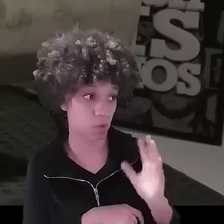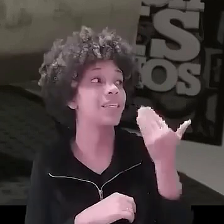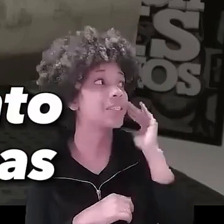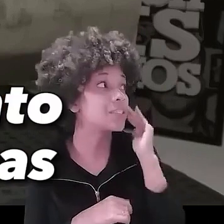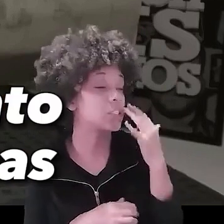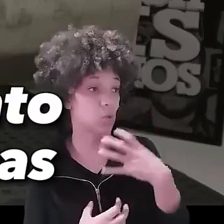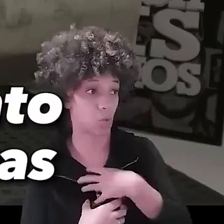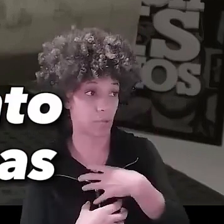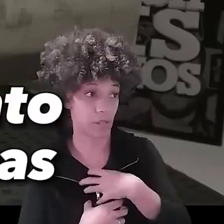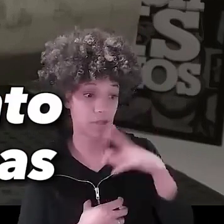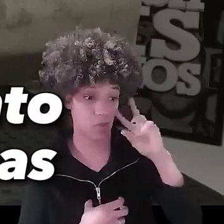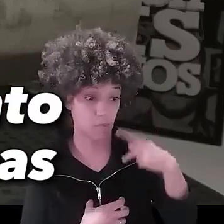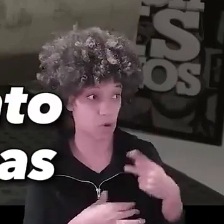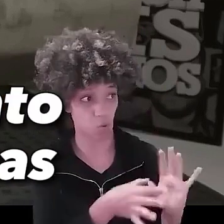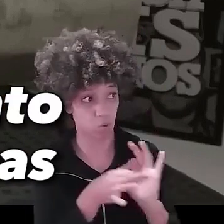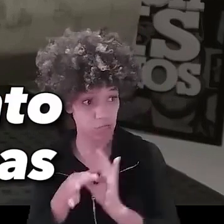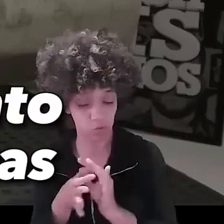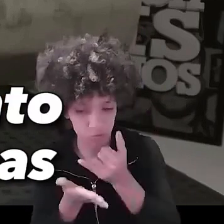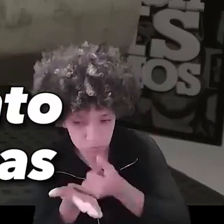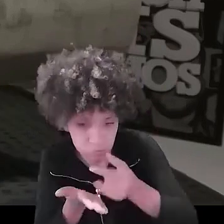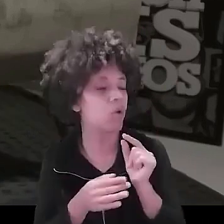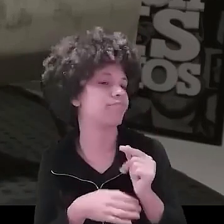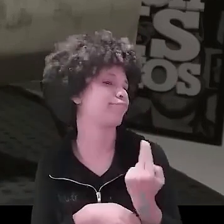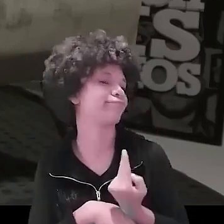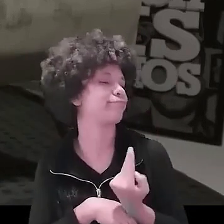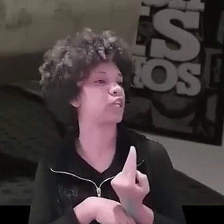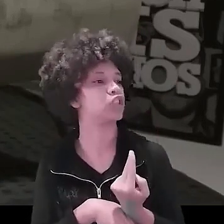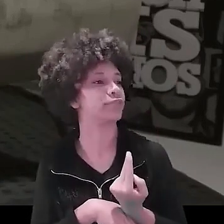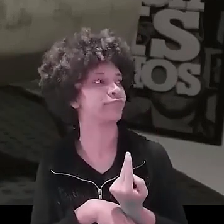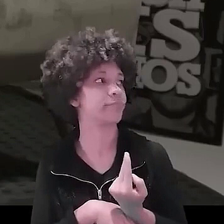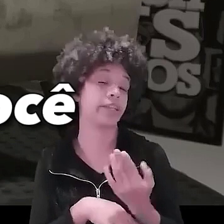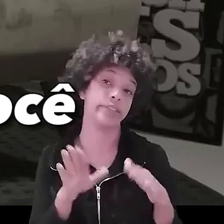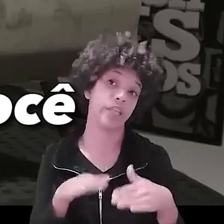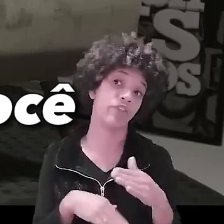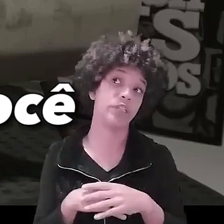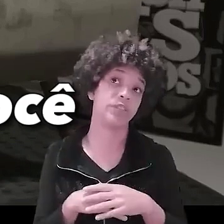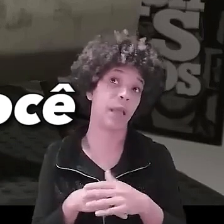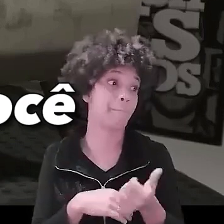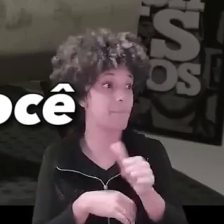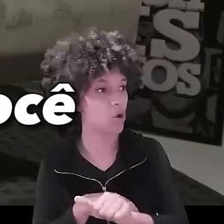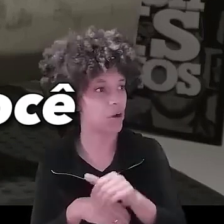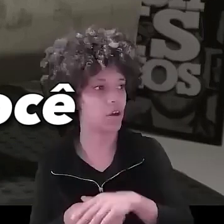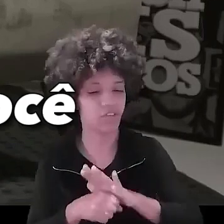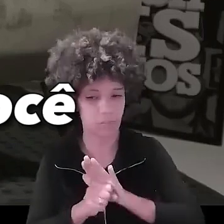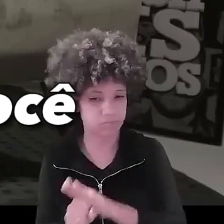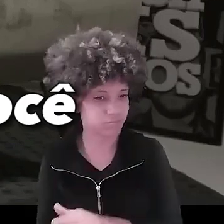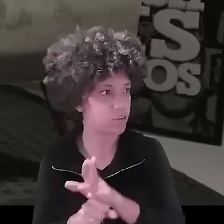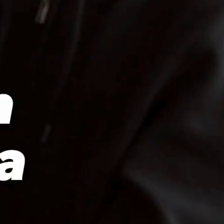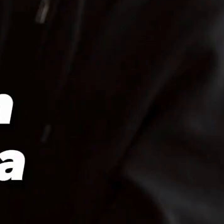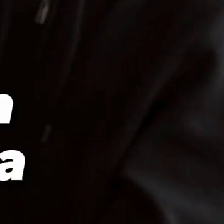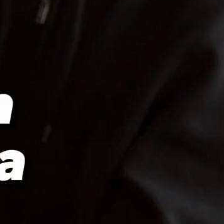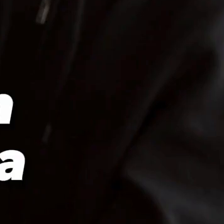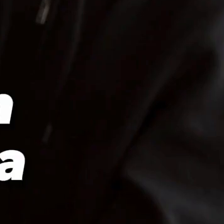opinião, cara, entendendo o comportamento humano relacionado a drogas, não adianta nada e talvez seja inclusive pior você reprimir o